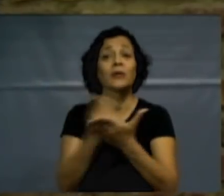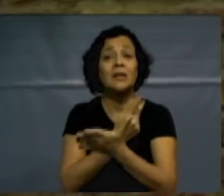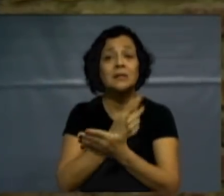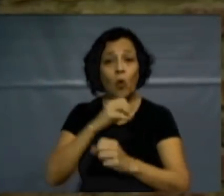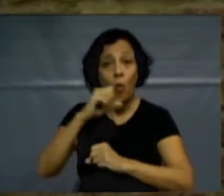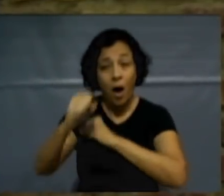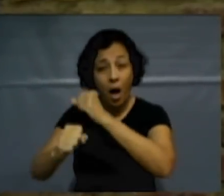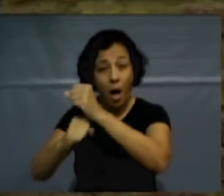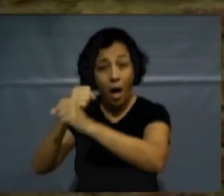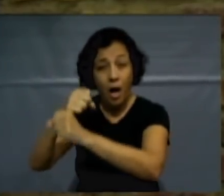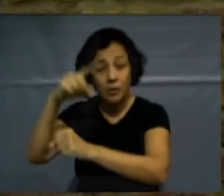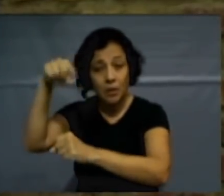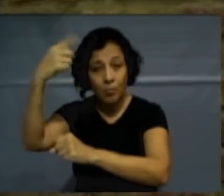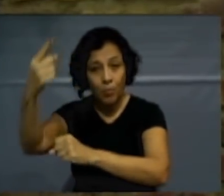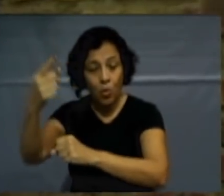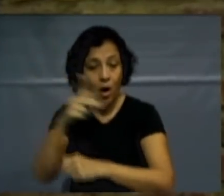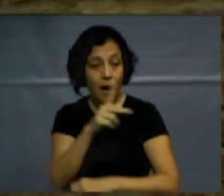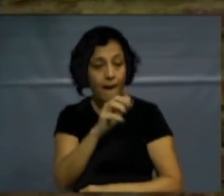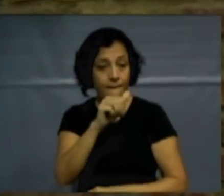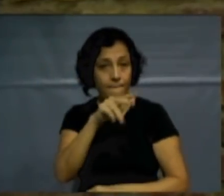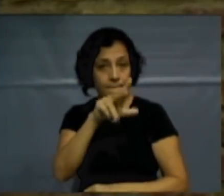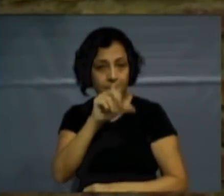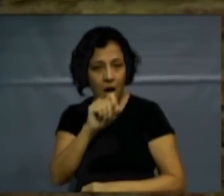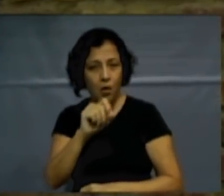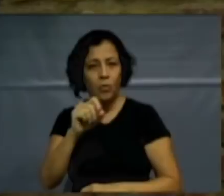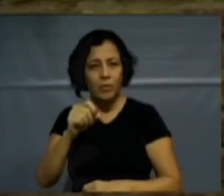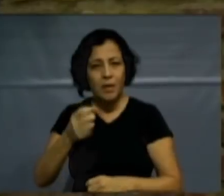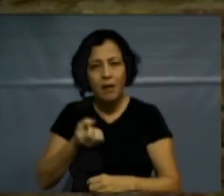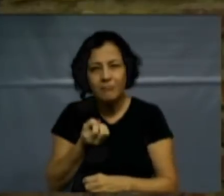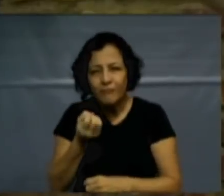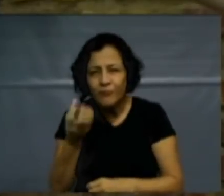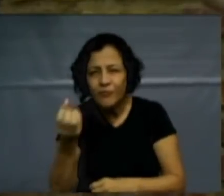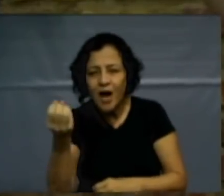estava projetando fazer a sua viagem, a sua mega viagem,